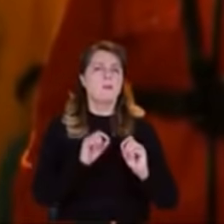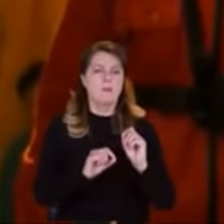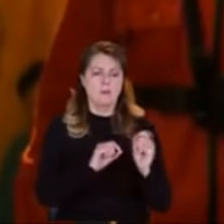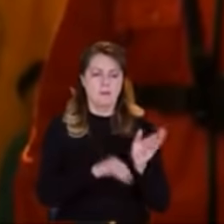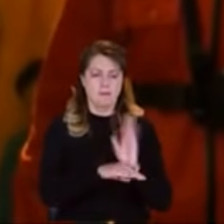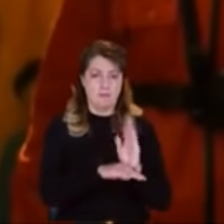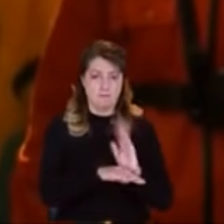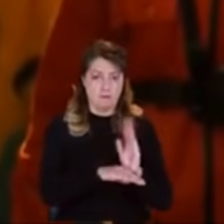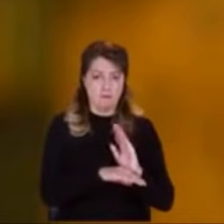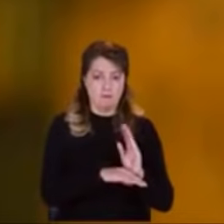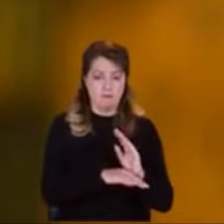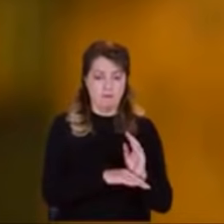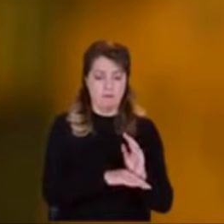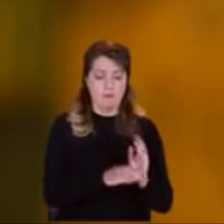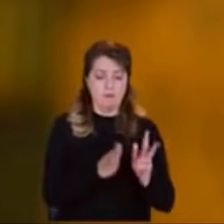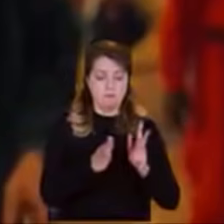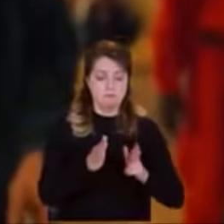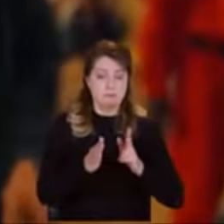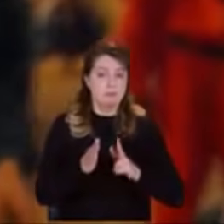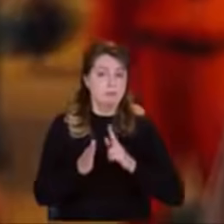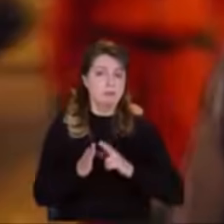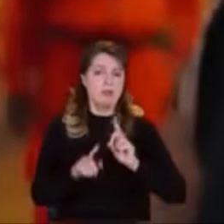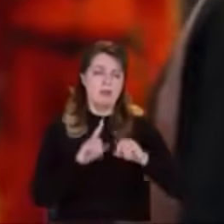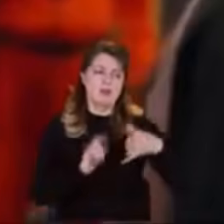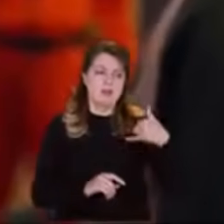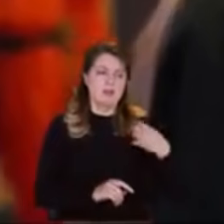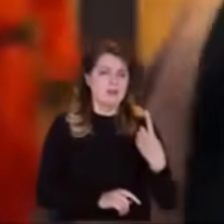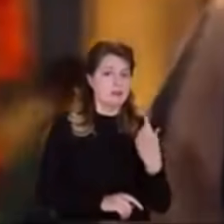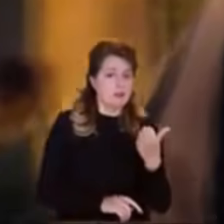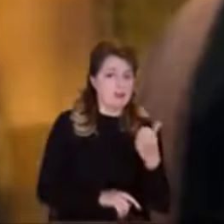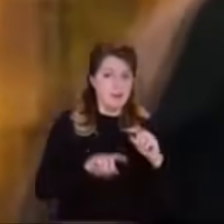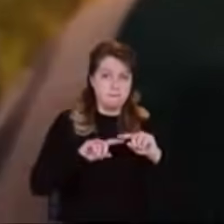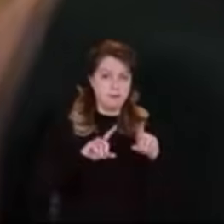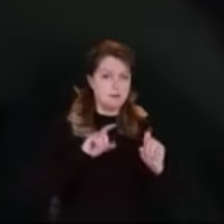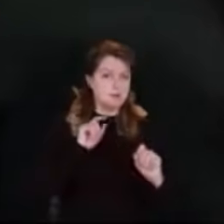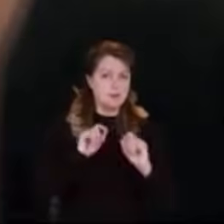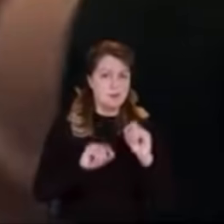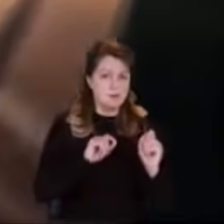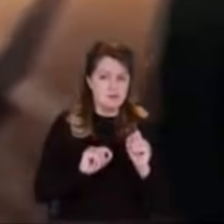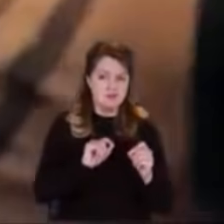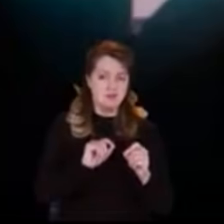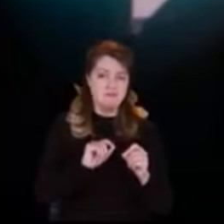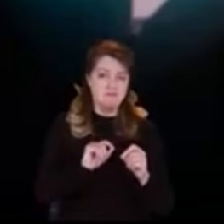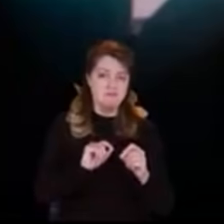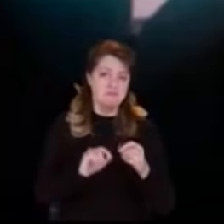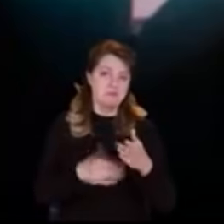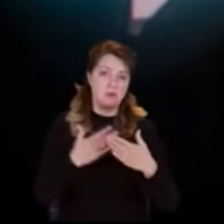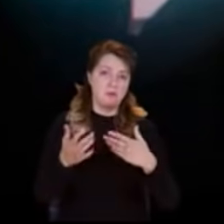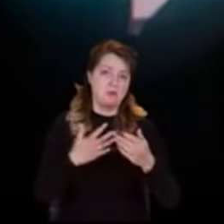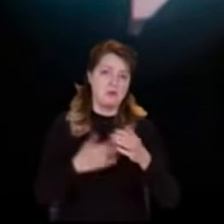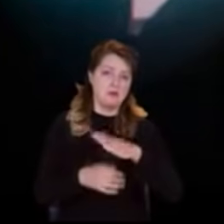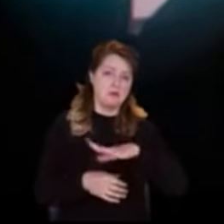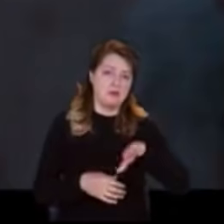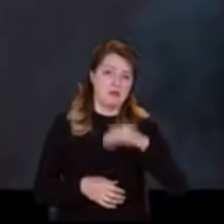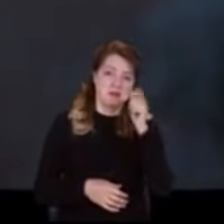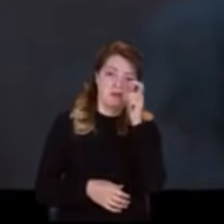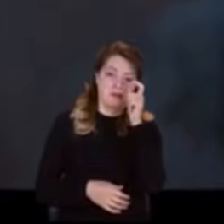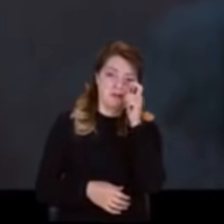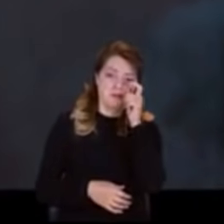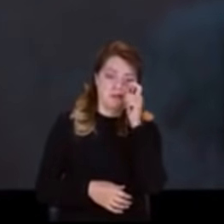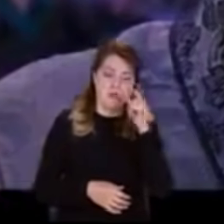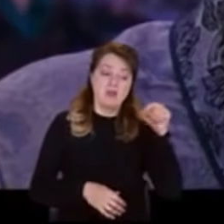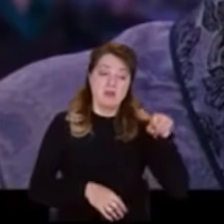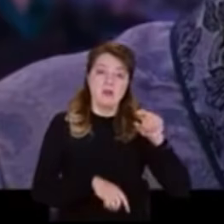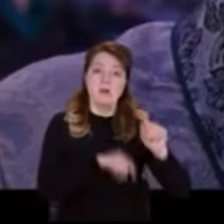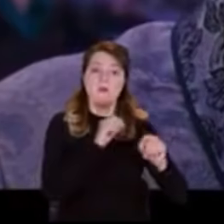vocês mesmos disseram, Round 6 é uma série literalmente destinada a adultos somente. Tem literalmente uma faixa etária pra adultos no programa.